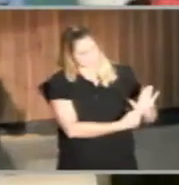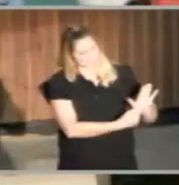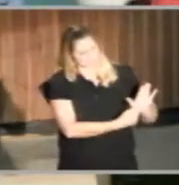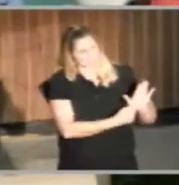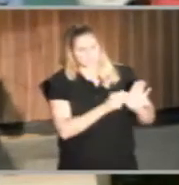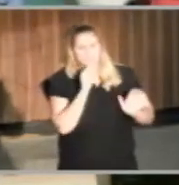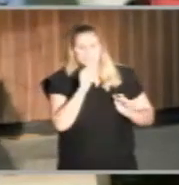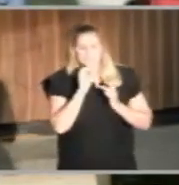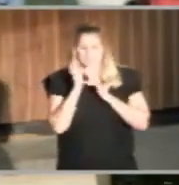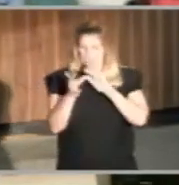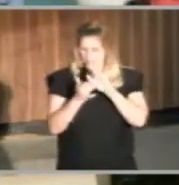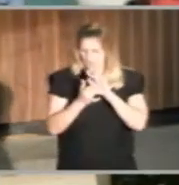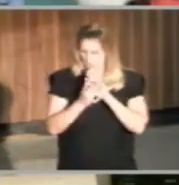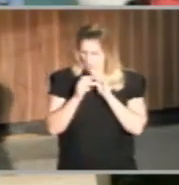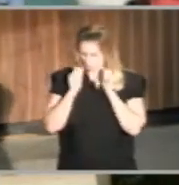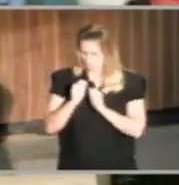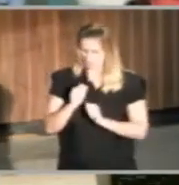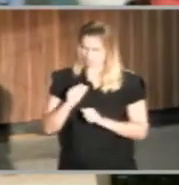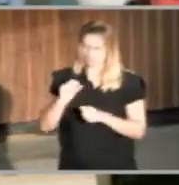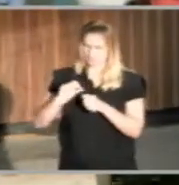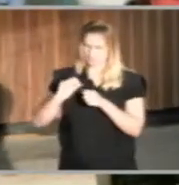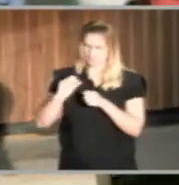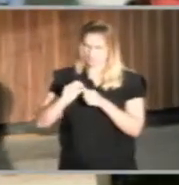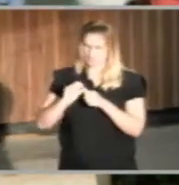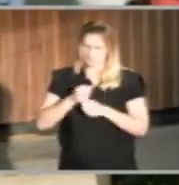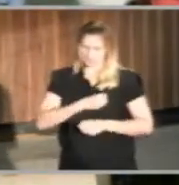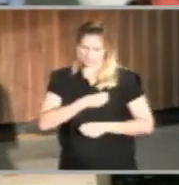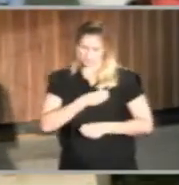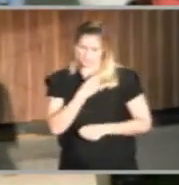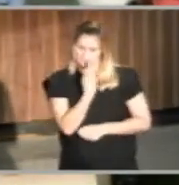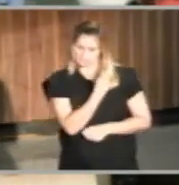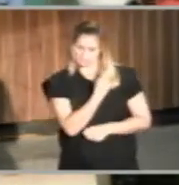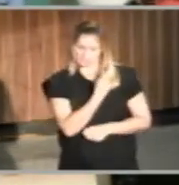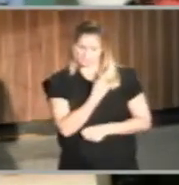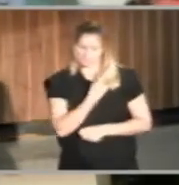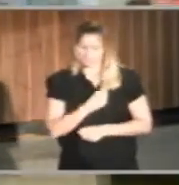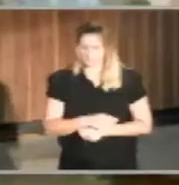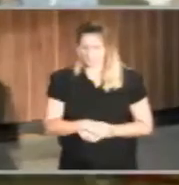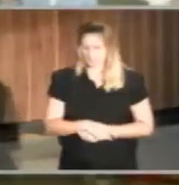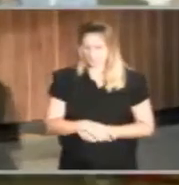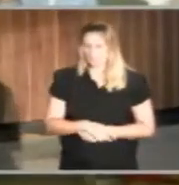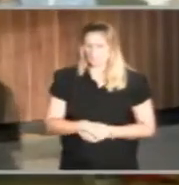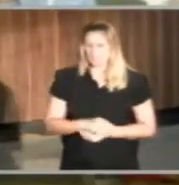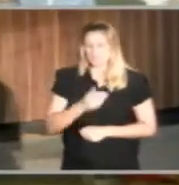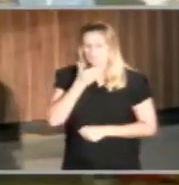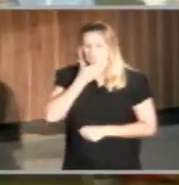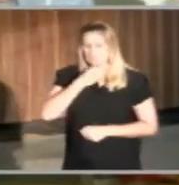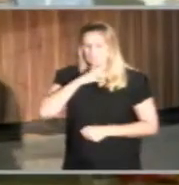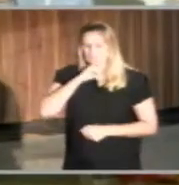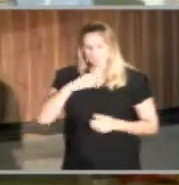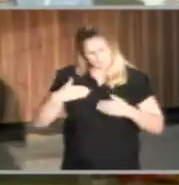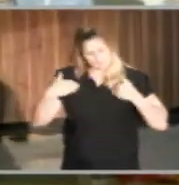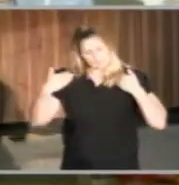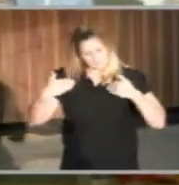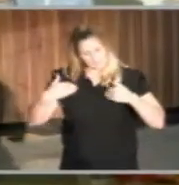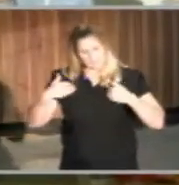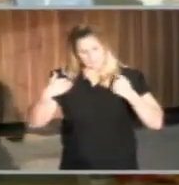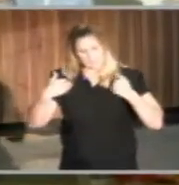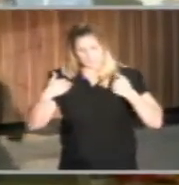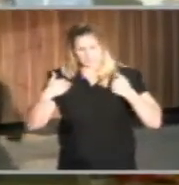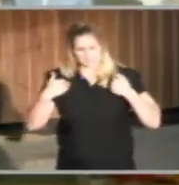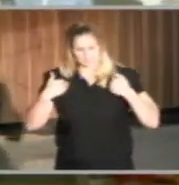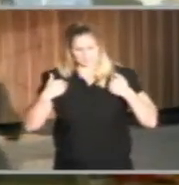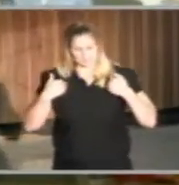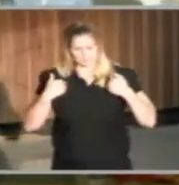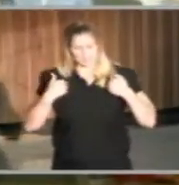Cuida, ampara e faz dessa menina uma bênção. E que os seus pais se alegrem ao verem o desenvolvimento